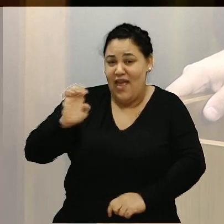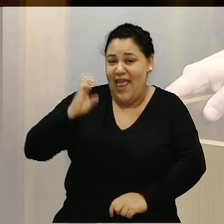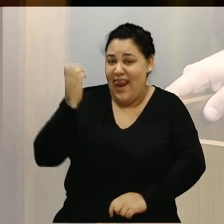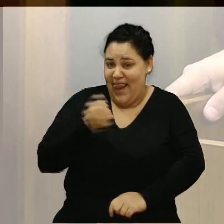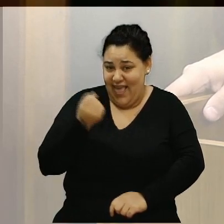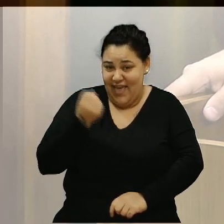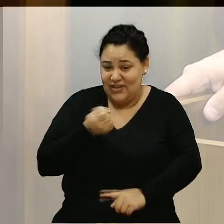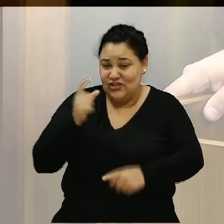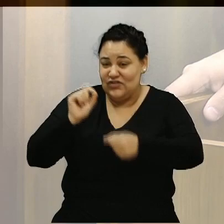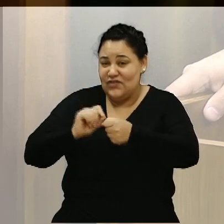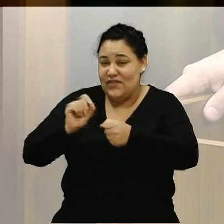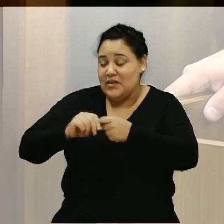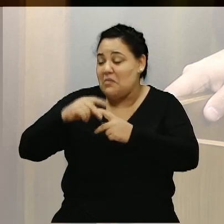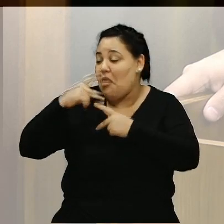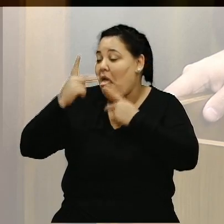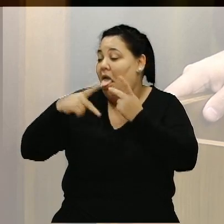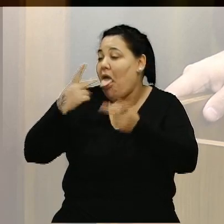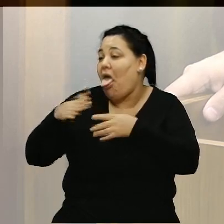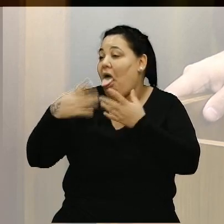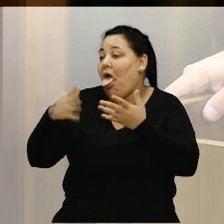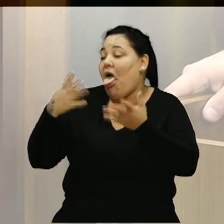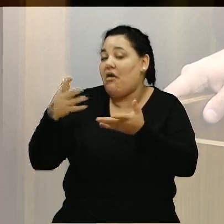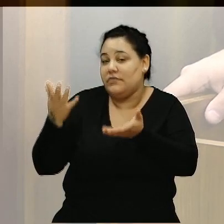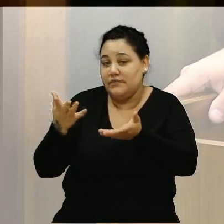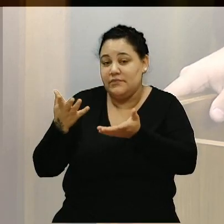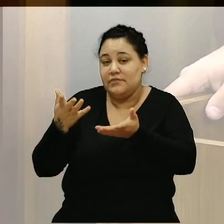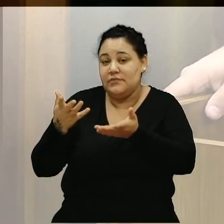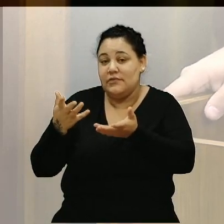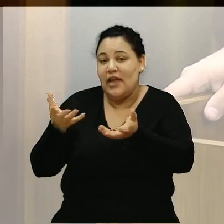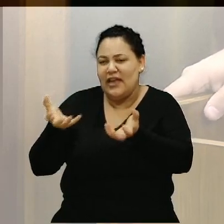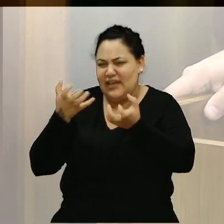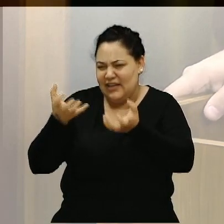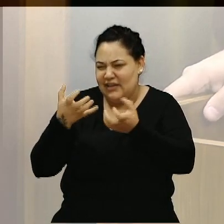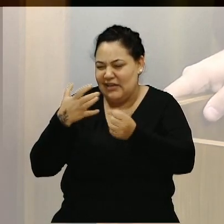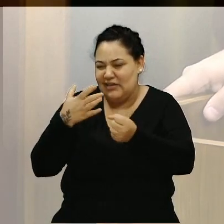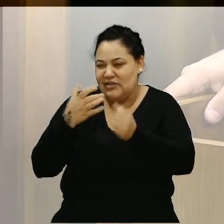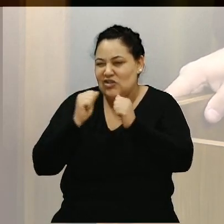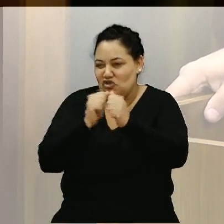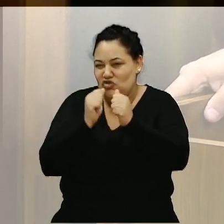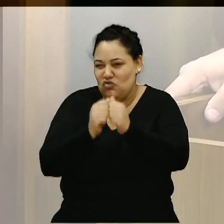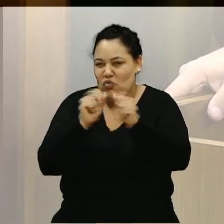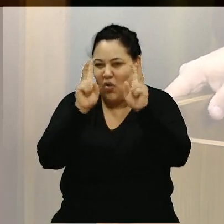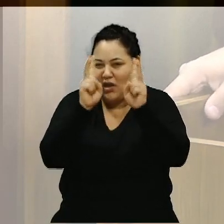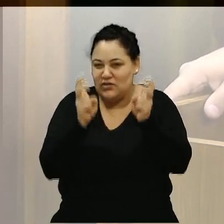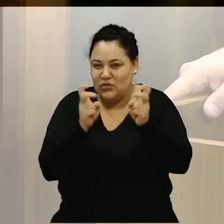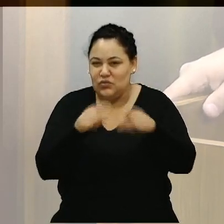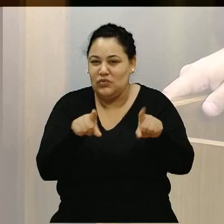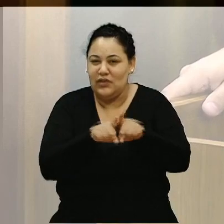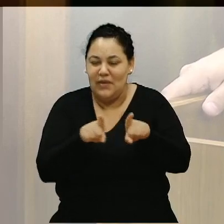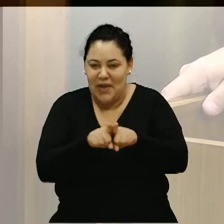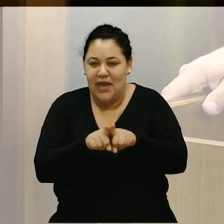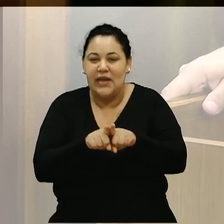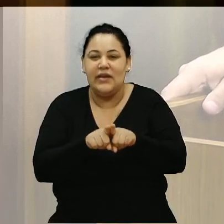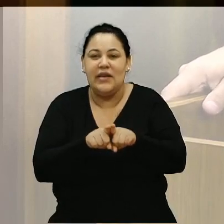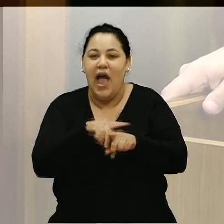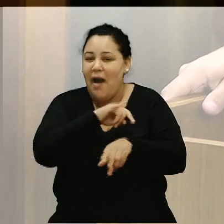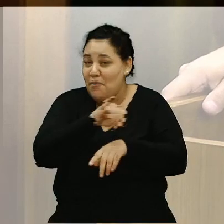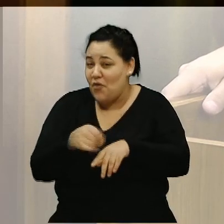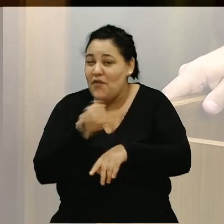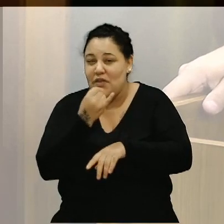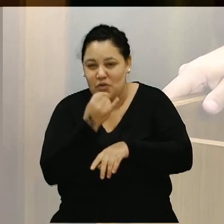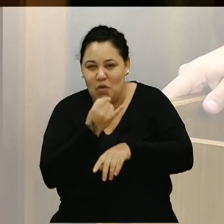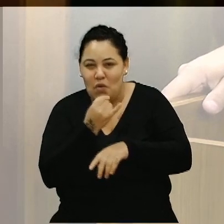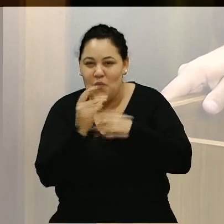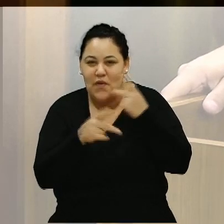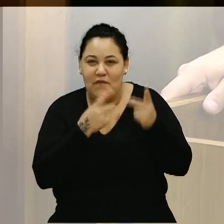fez conversa mole, aliás, quis surfar na onda, inclusive da supressão do